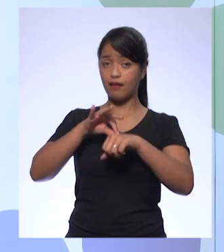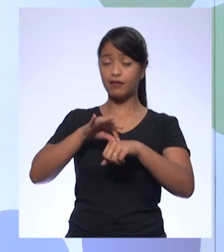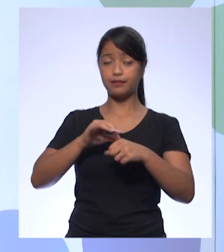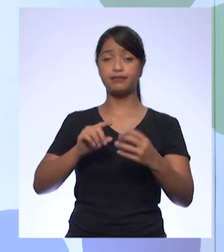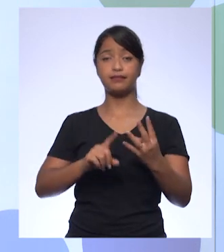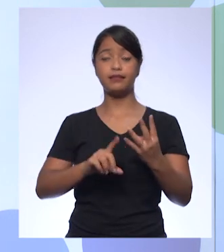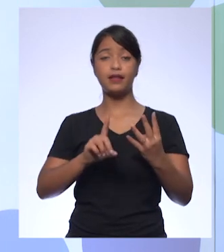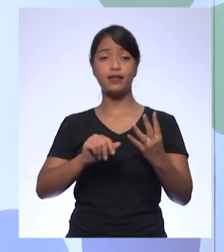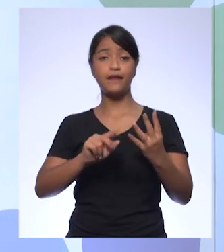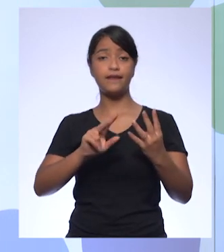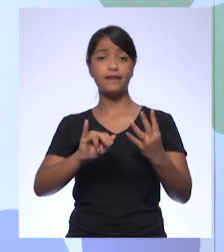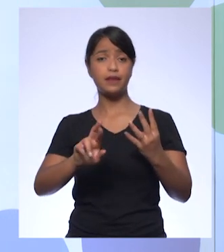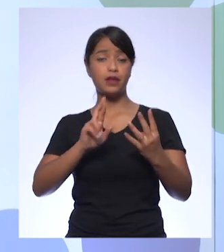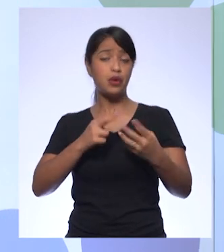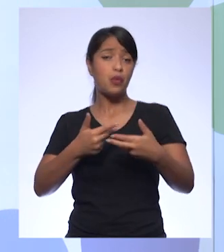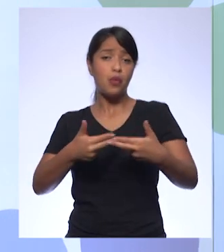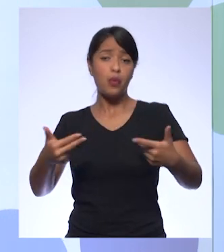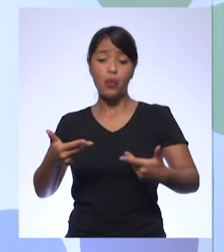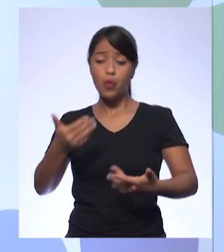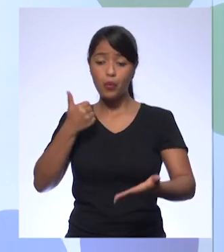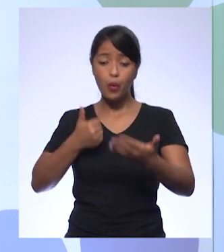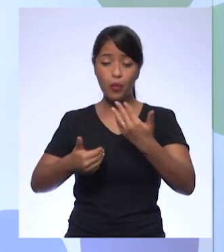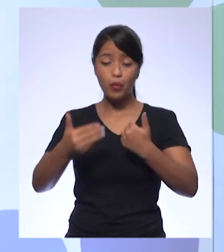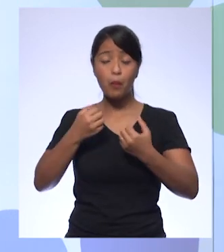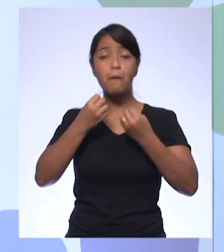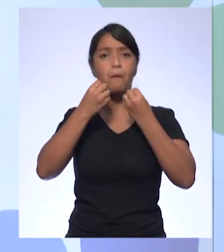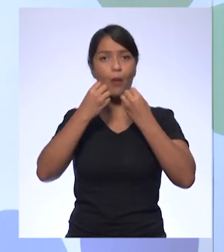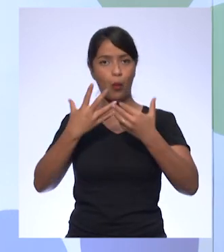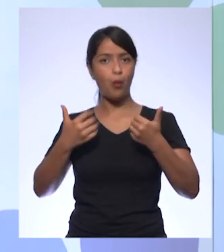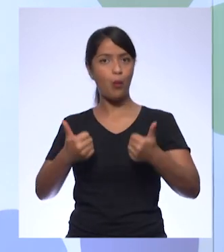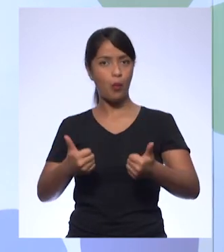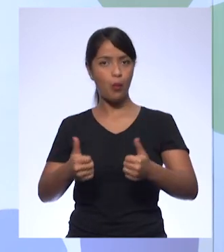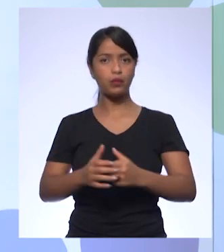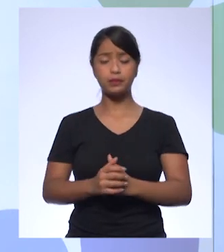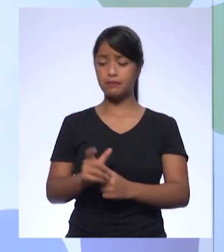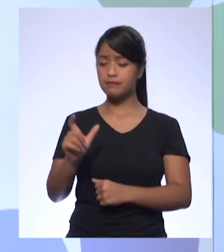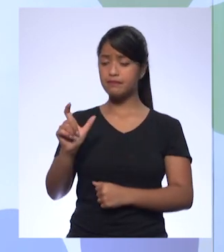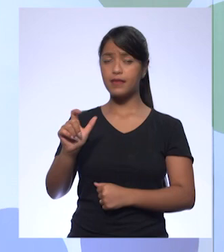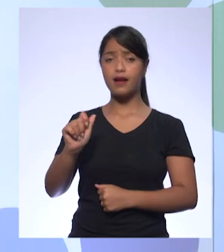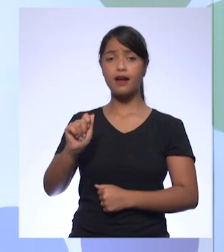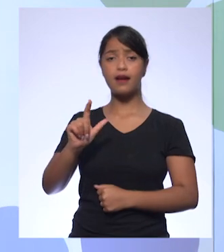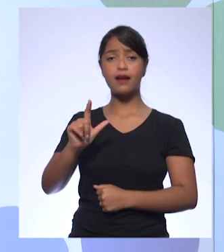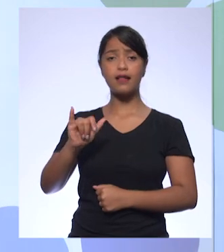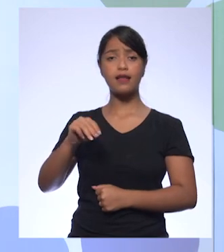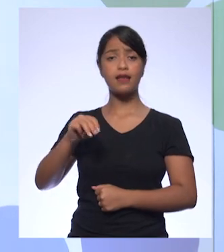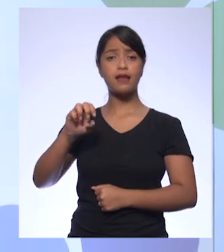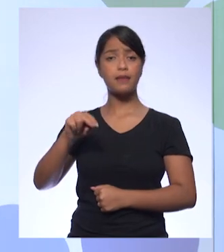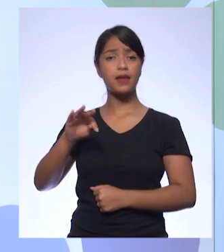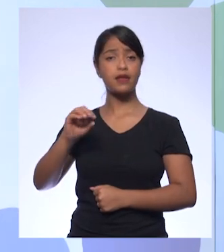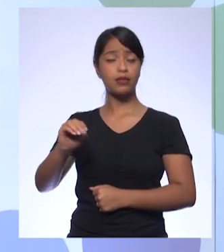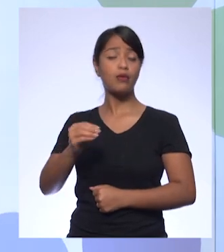muito bom. Né? Eu também acho. O alimento é uma coisa comestível, professor Tirando o Joel. jiló, né?